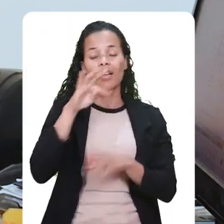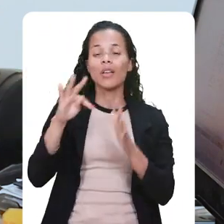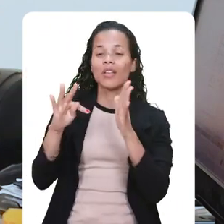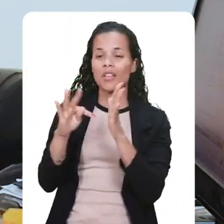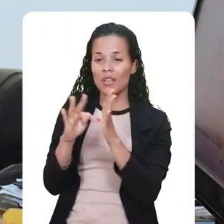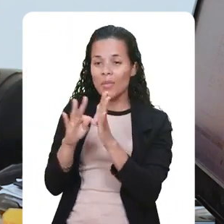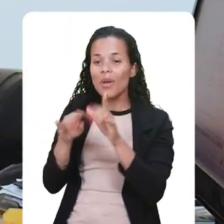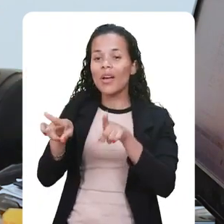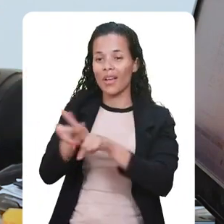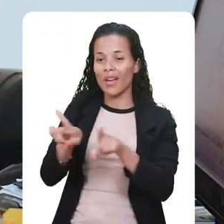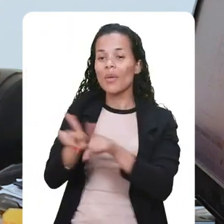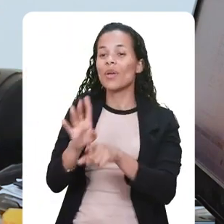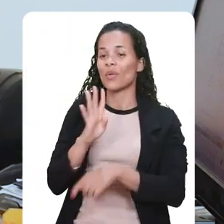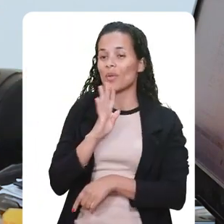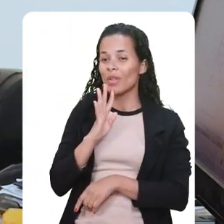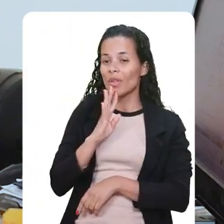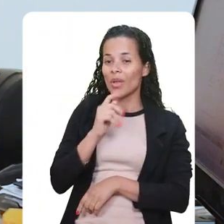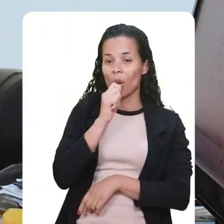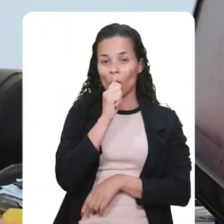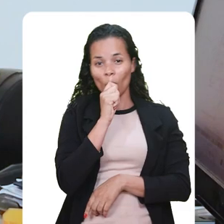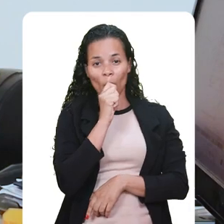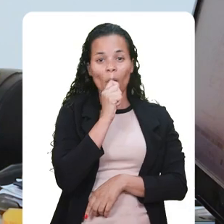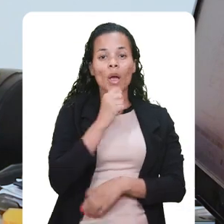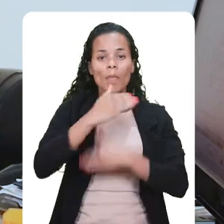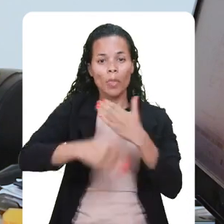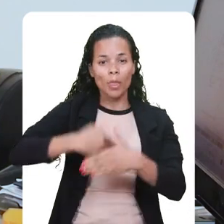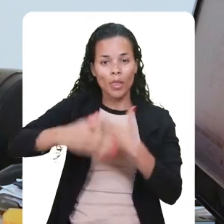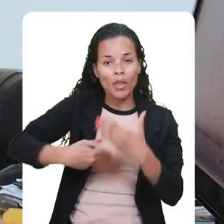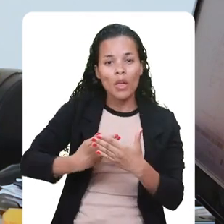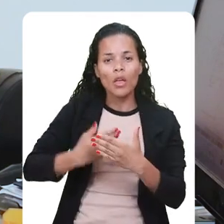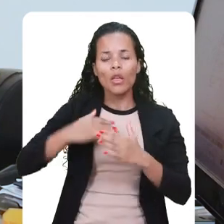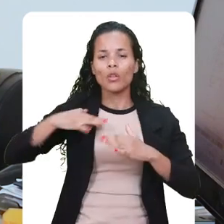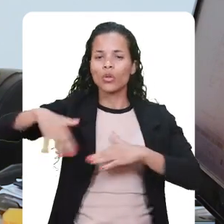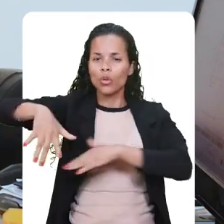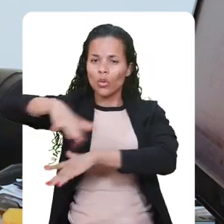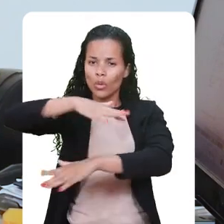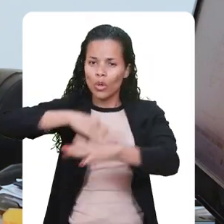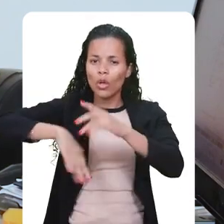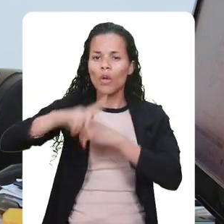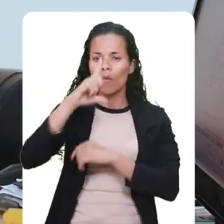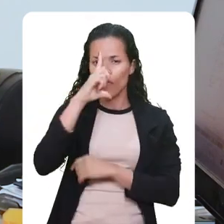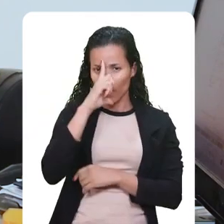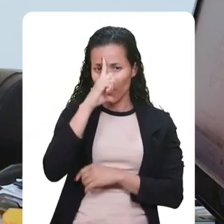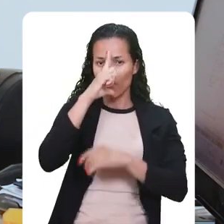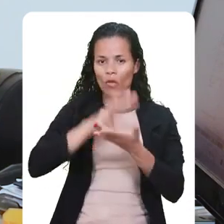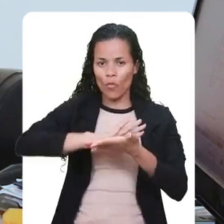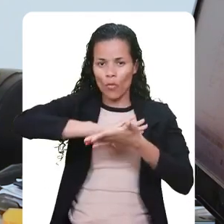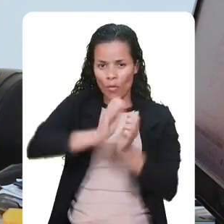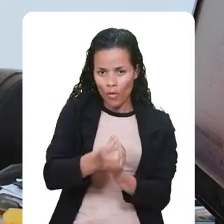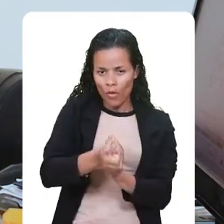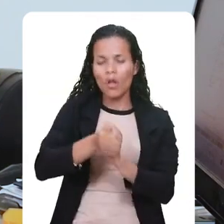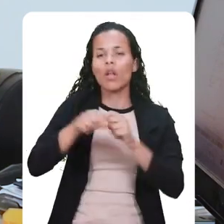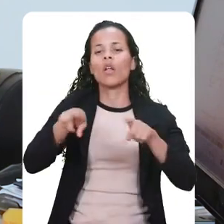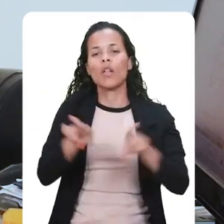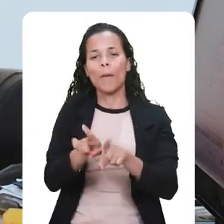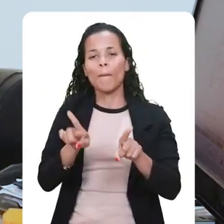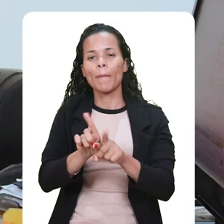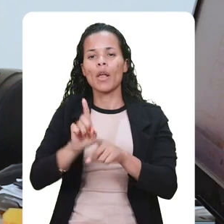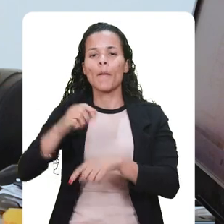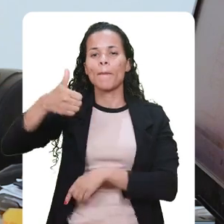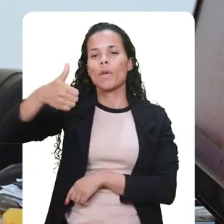conhecido como o boi de buzina, ele inicia como todas as agremiações folclóricas da época, né? Eu me